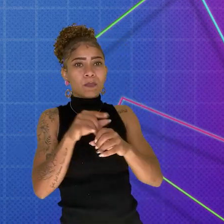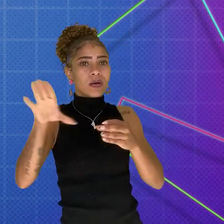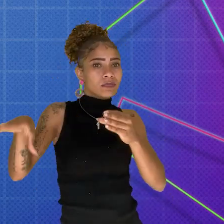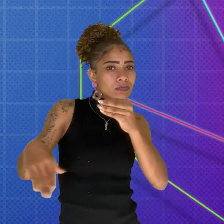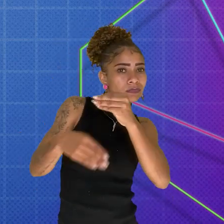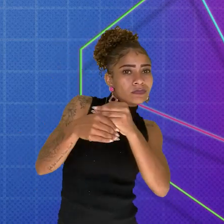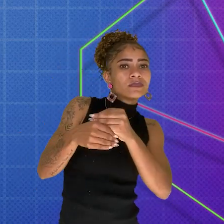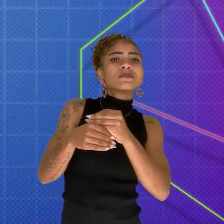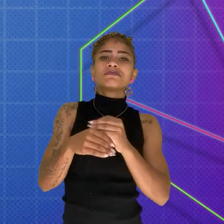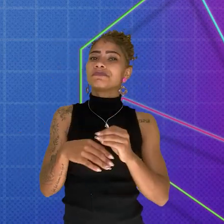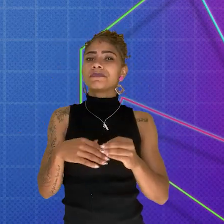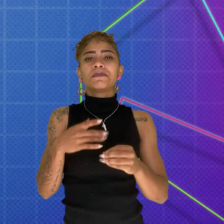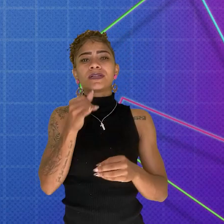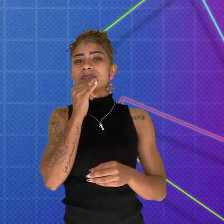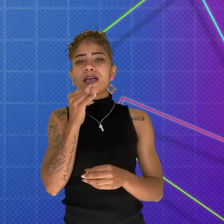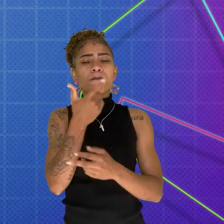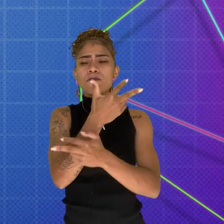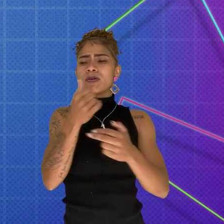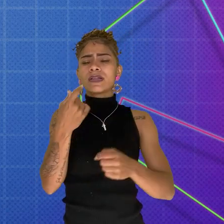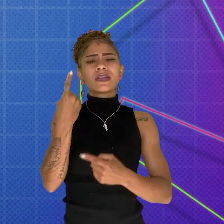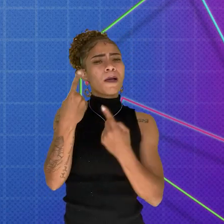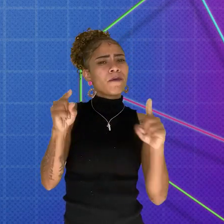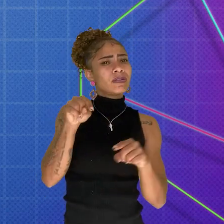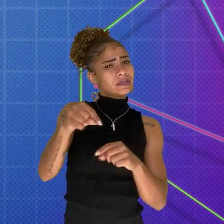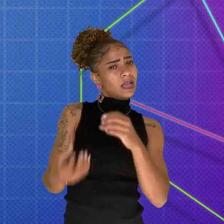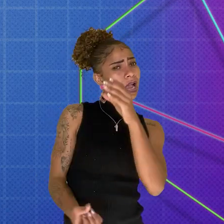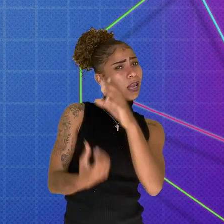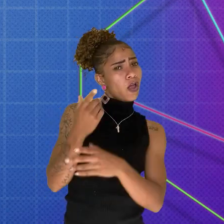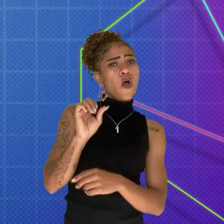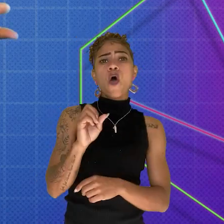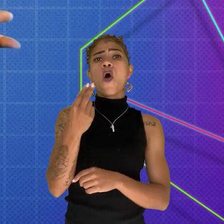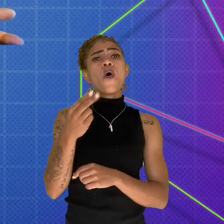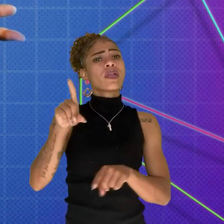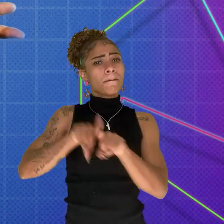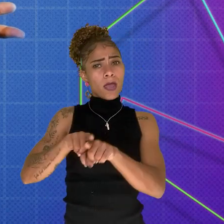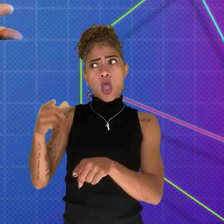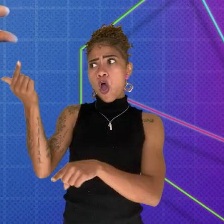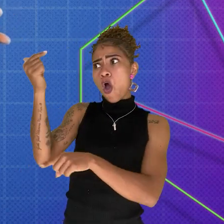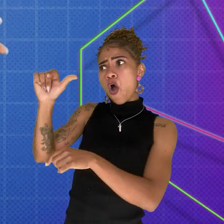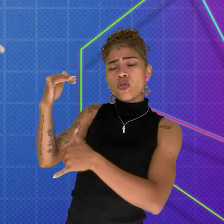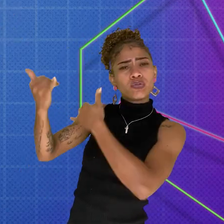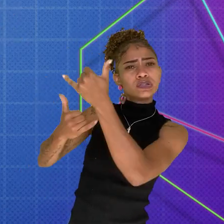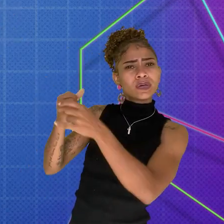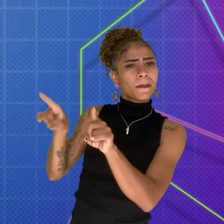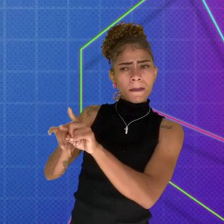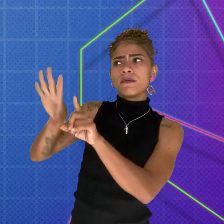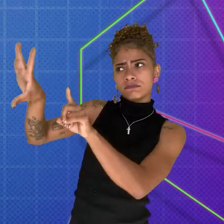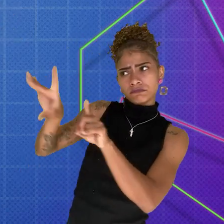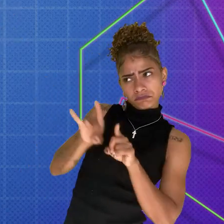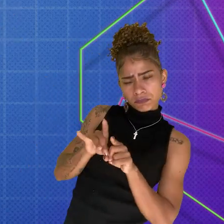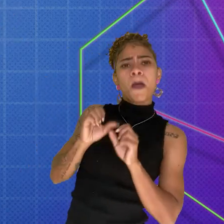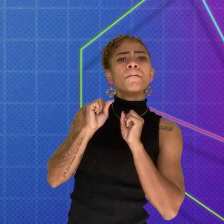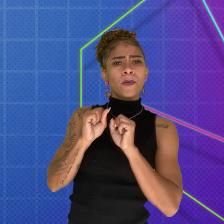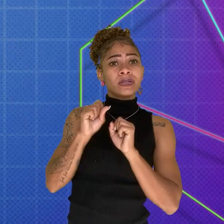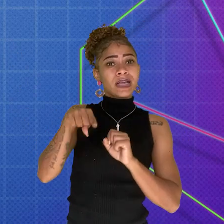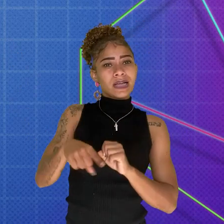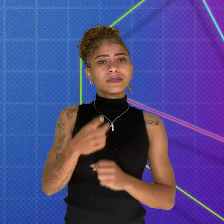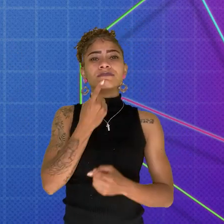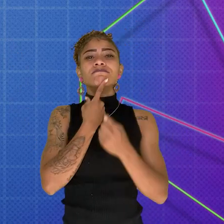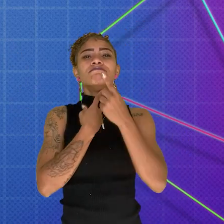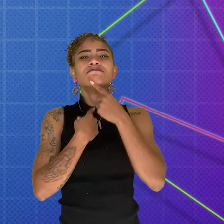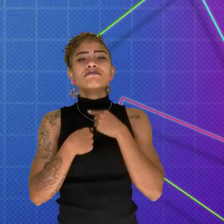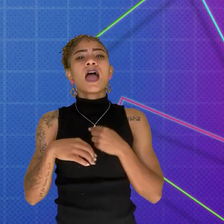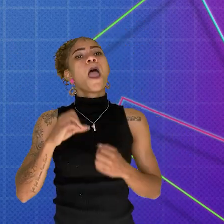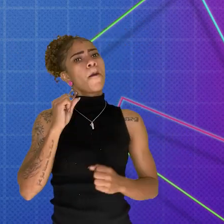Isso pode incluir música existente, fragmentos de músicas que você mesmo criou ou até mesmo música de outros jogos. Essas